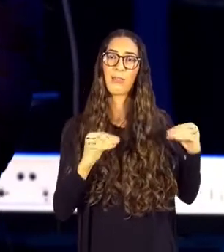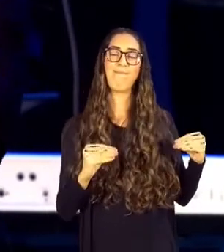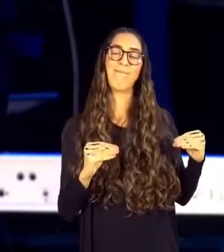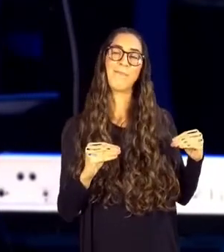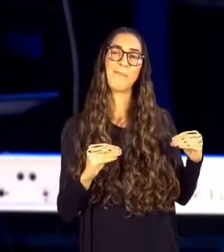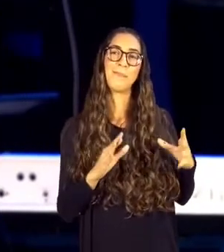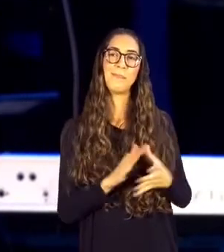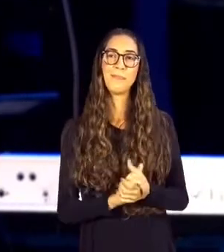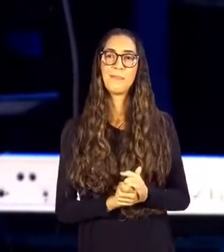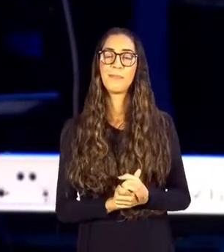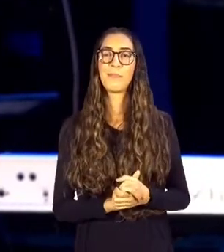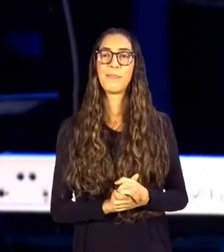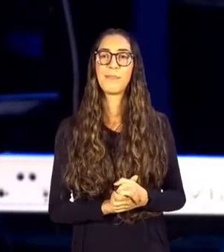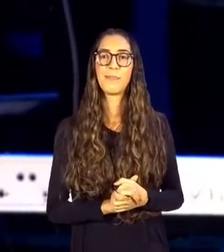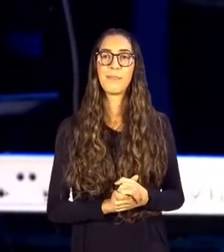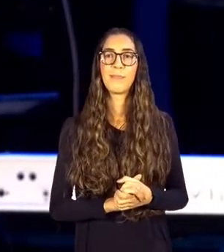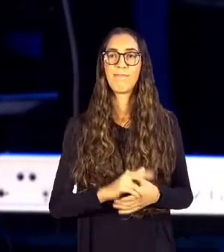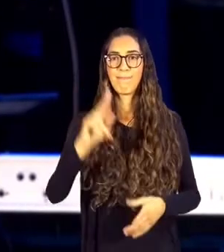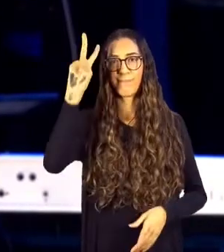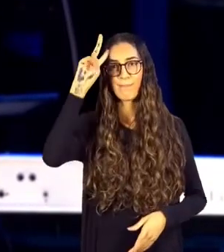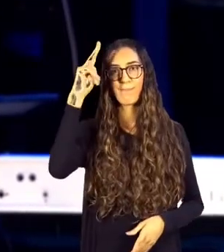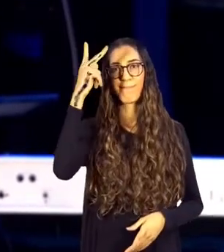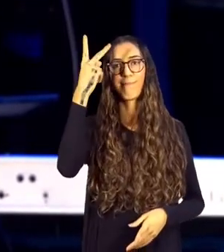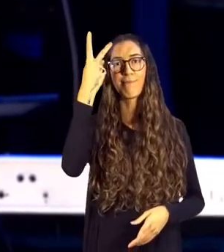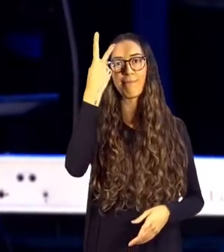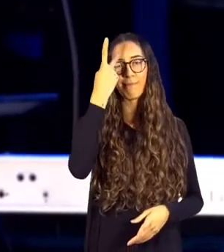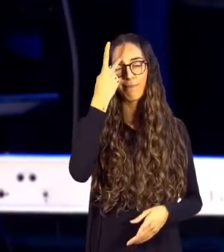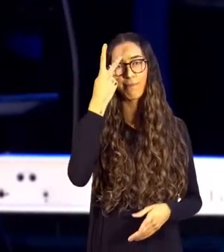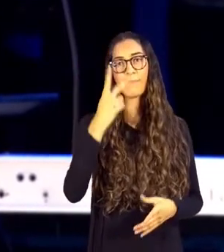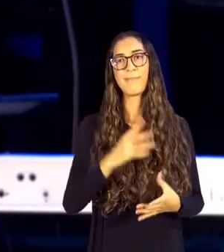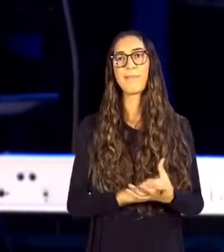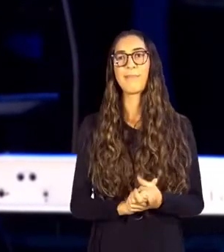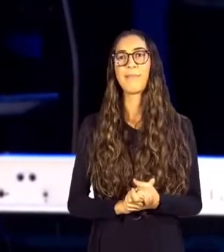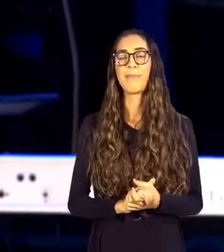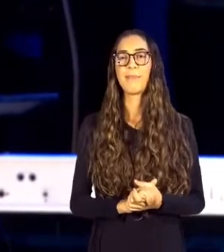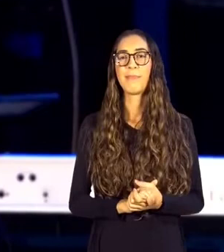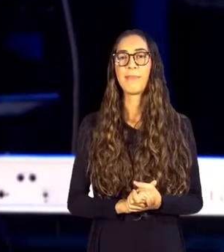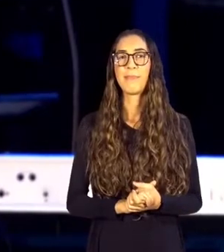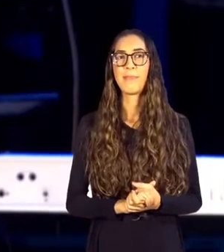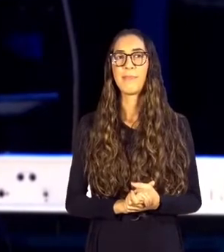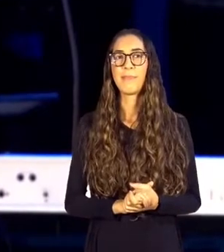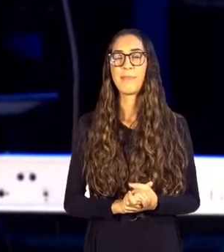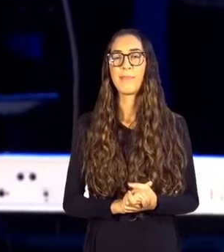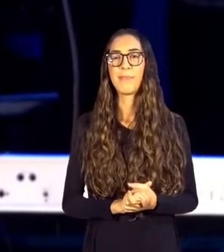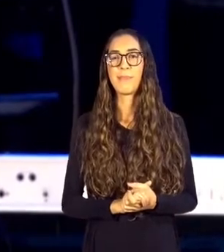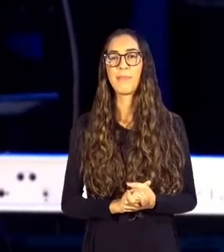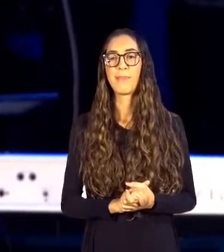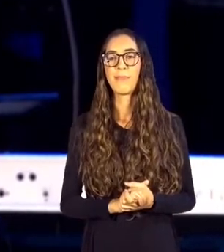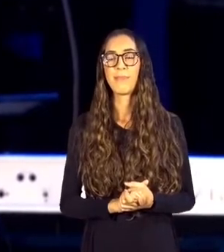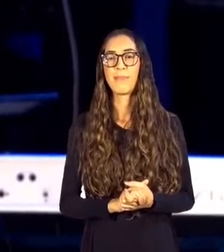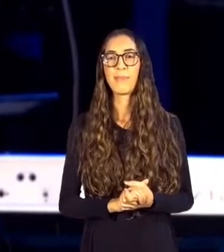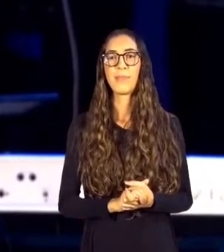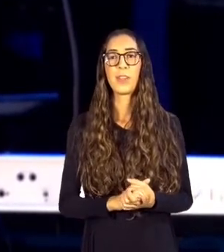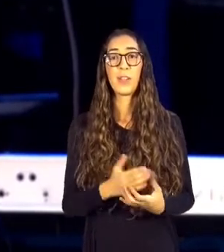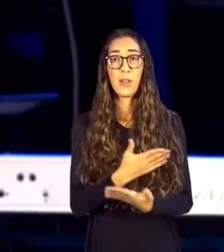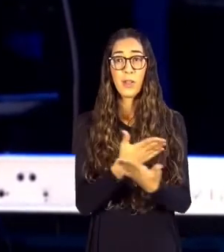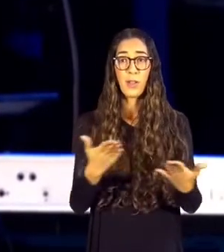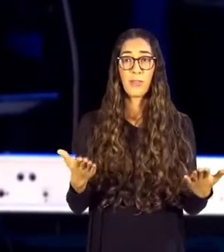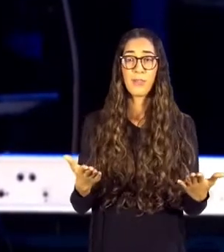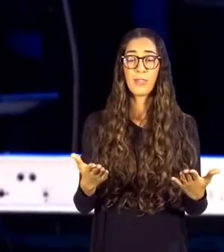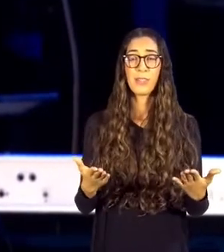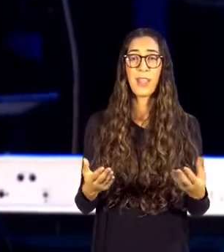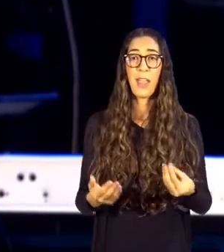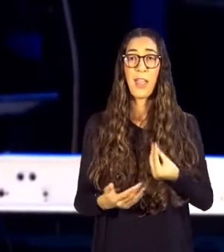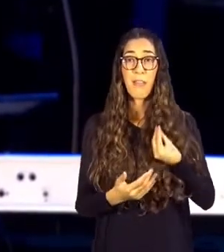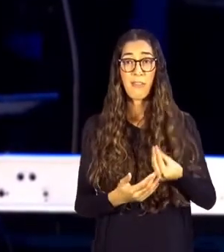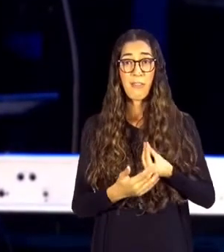superar. Renovar nossa mente para você viver dias de alegria. Pastor, como viver dia de alegria? Está todo